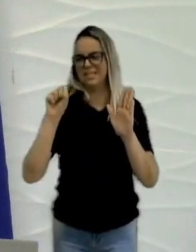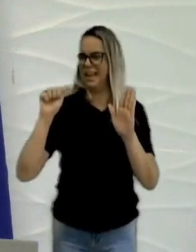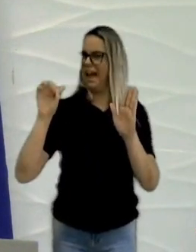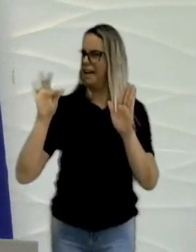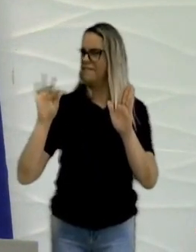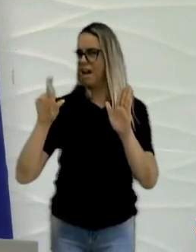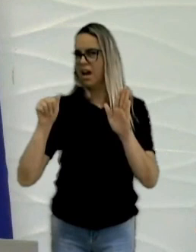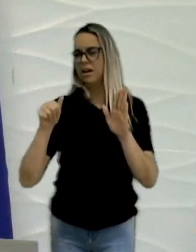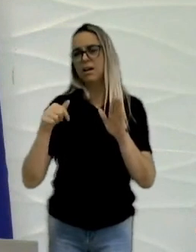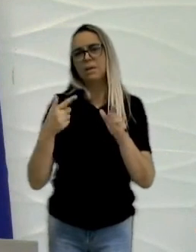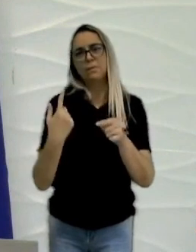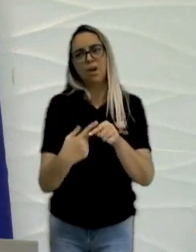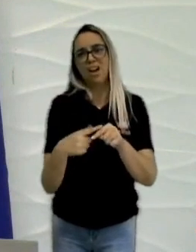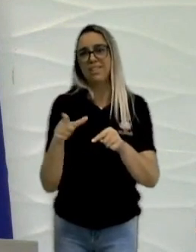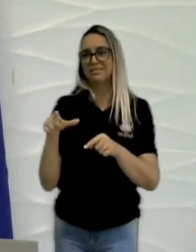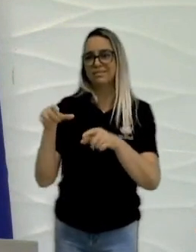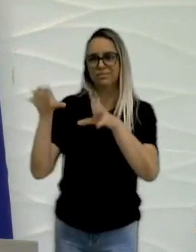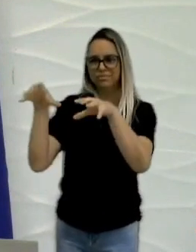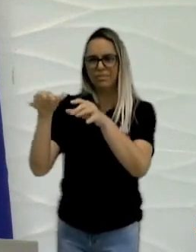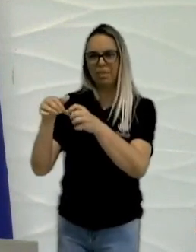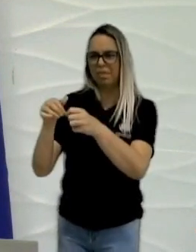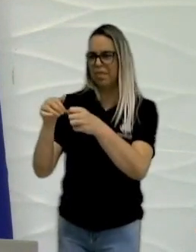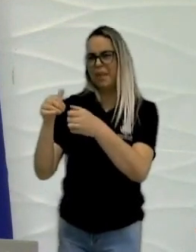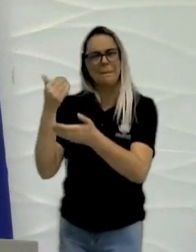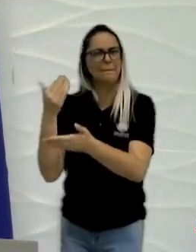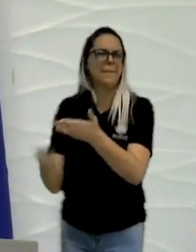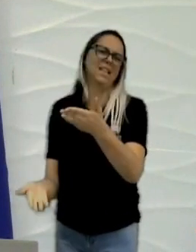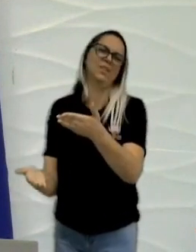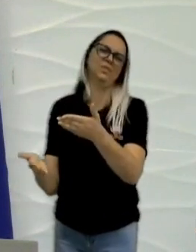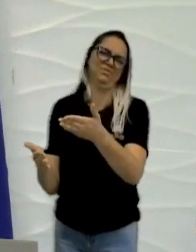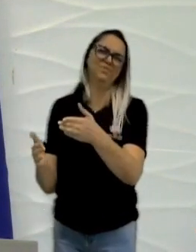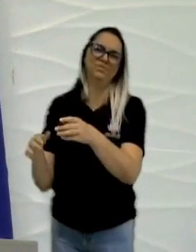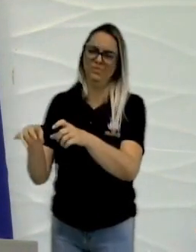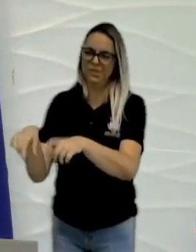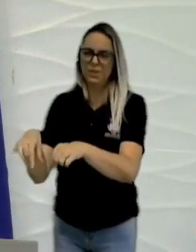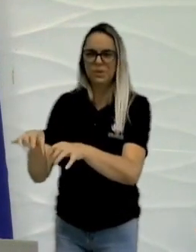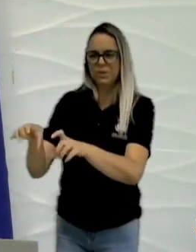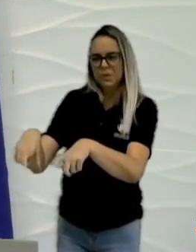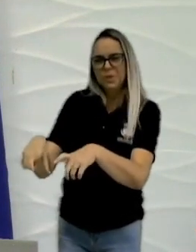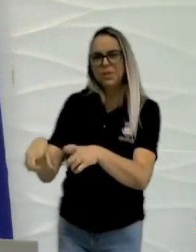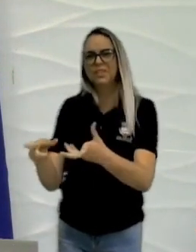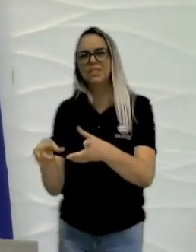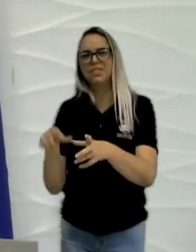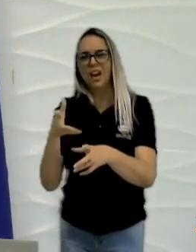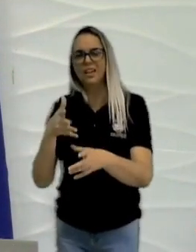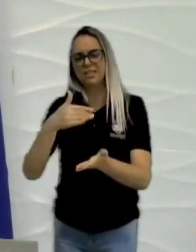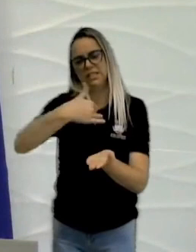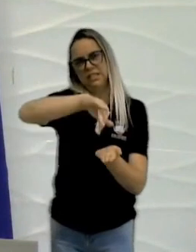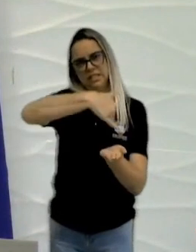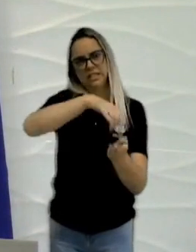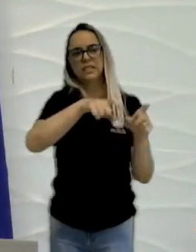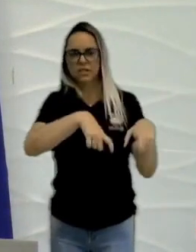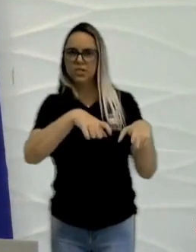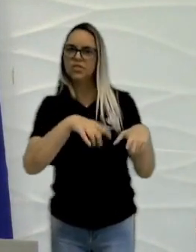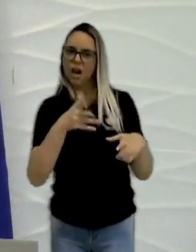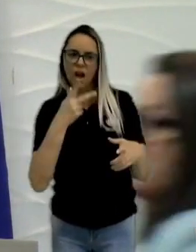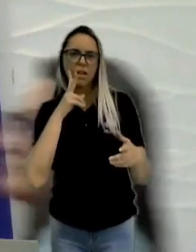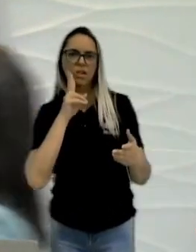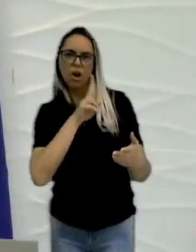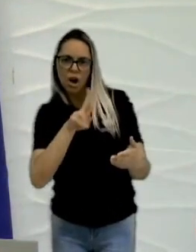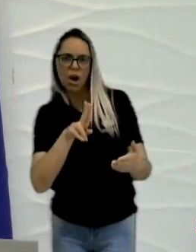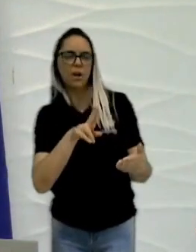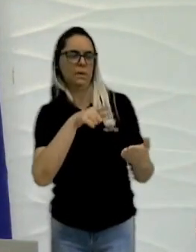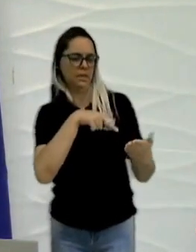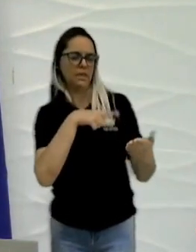perda da lavoura. Então, caso os laudos que foram feitos pela Secretaria de Agricultura, né, constate